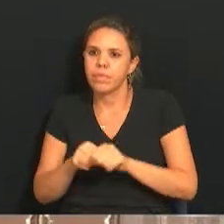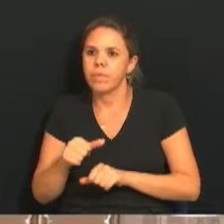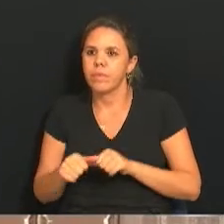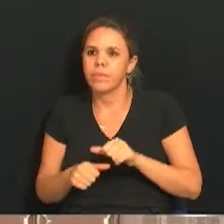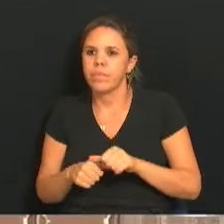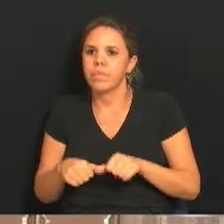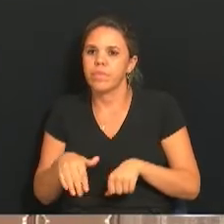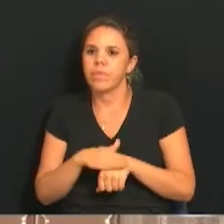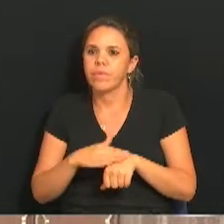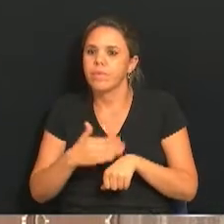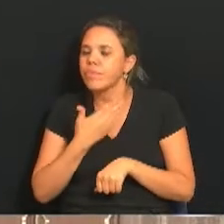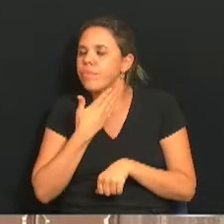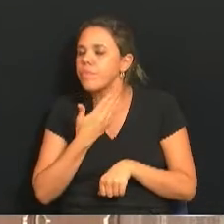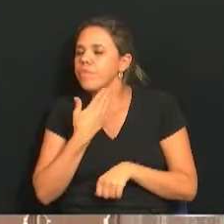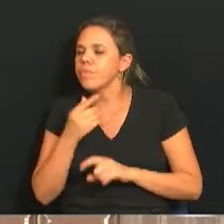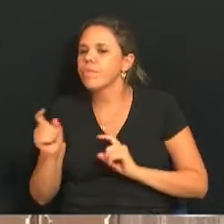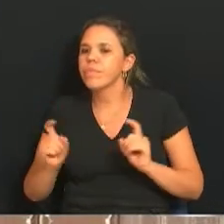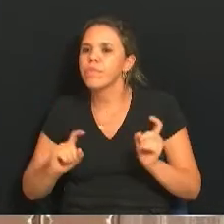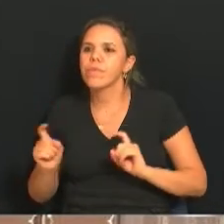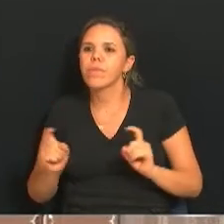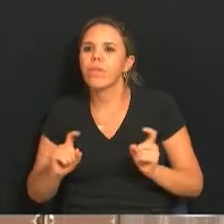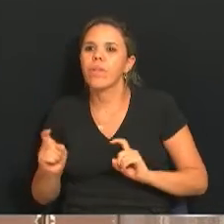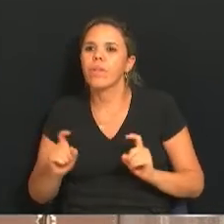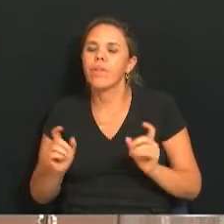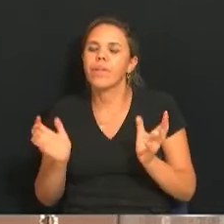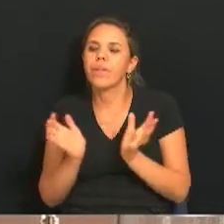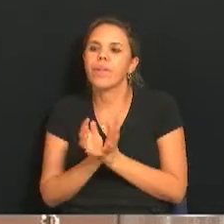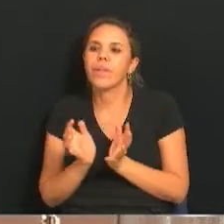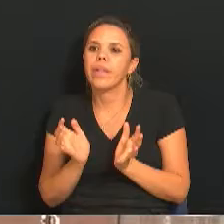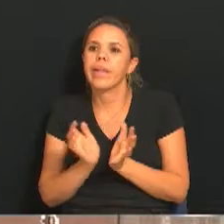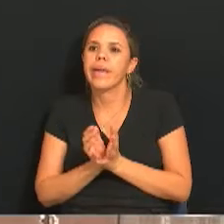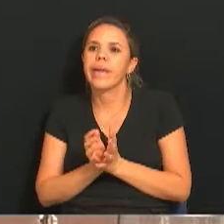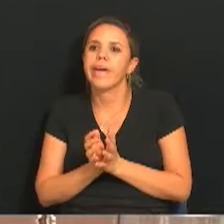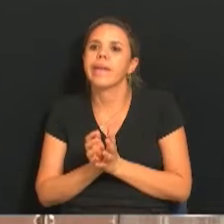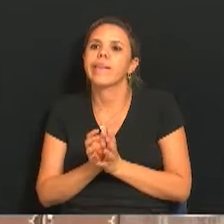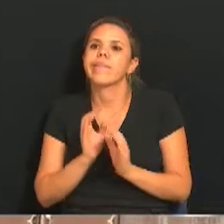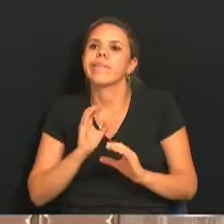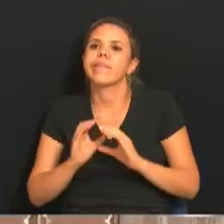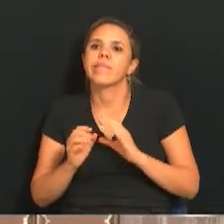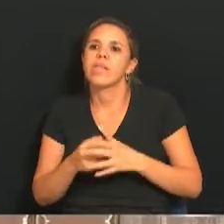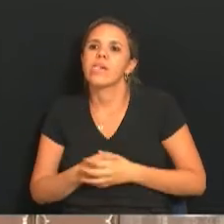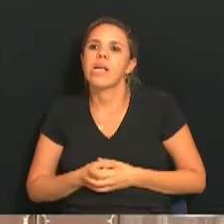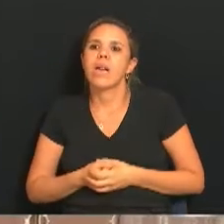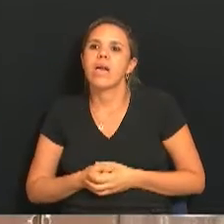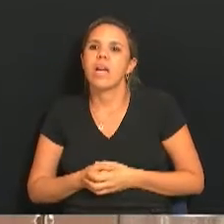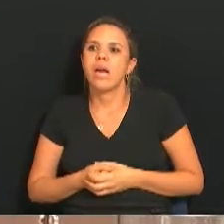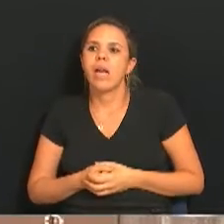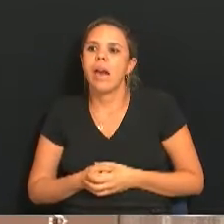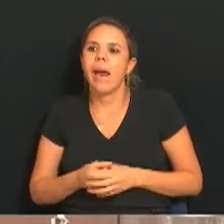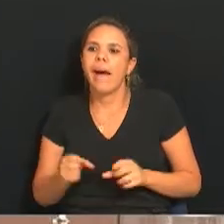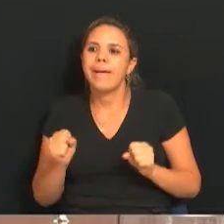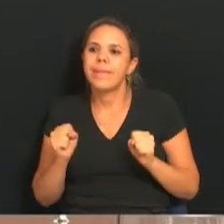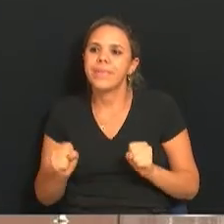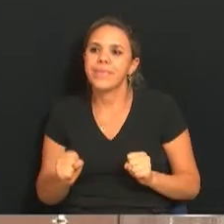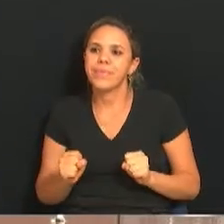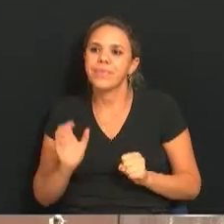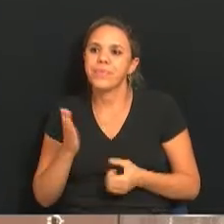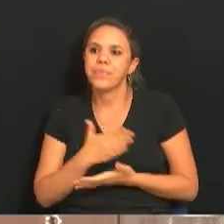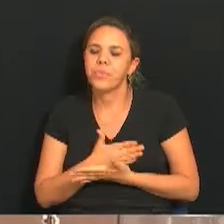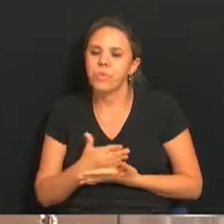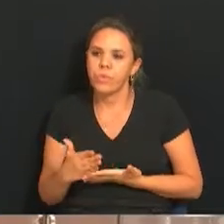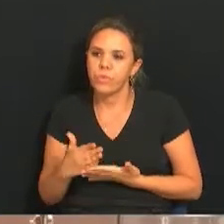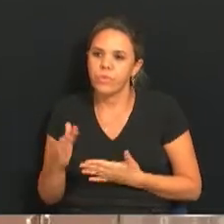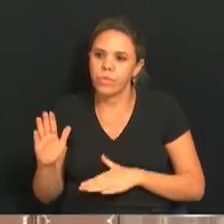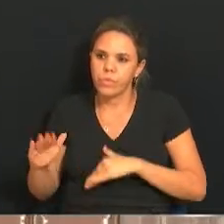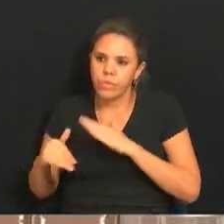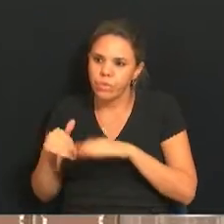nossa reunião da comissão dinâmica. Então, eu gostaria que a gente pudesse já começar a desenvolver